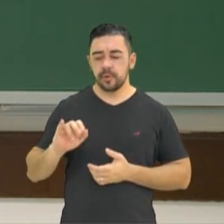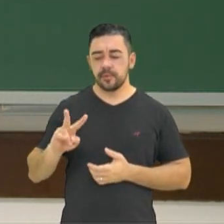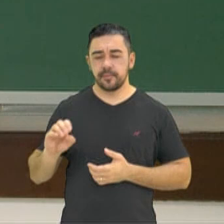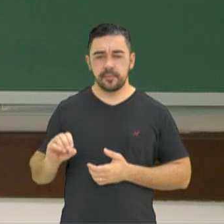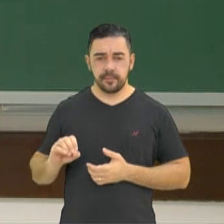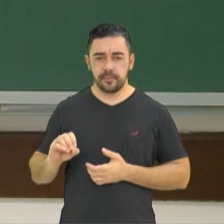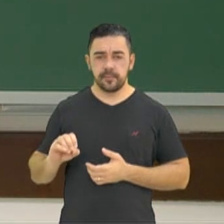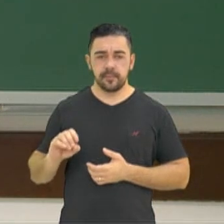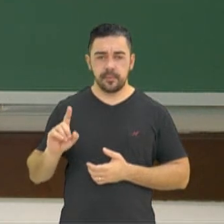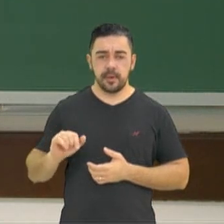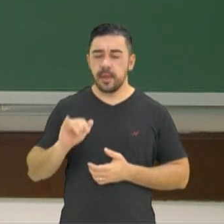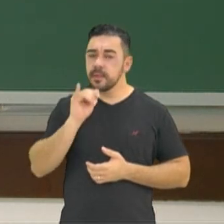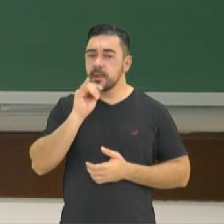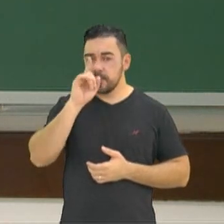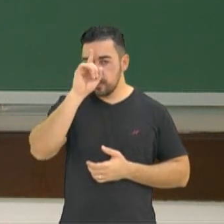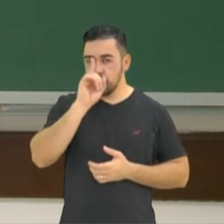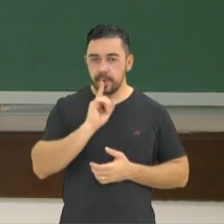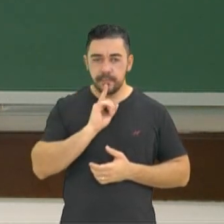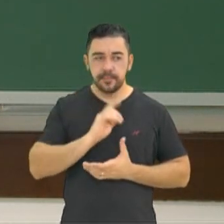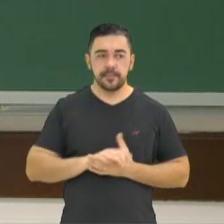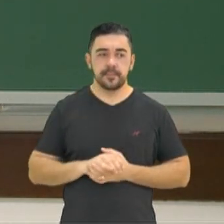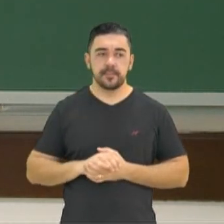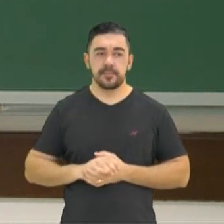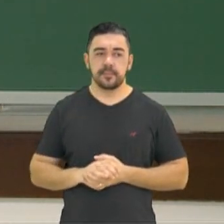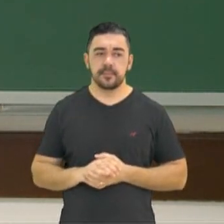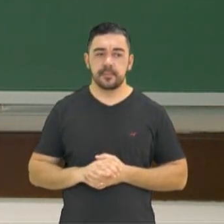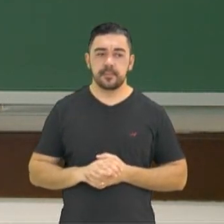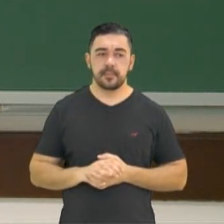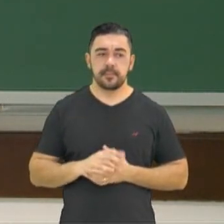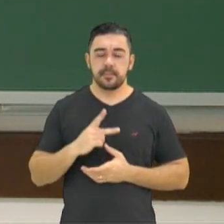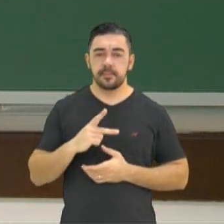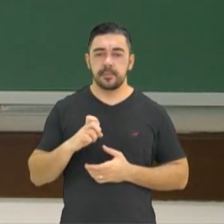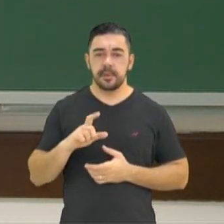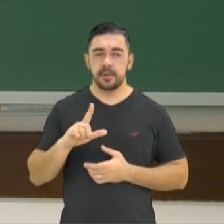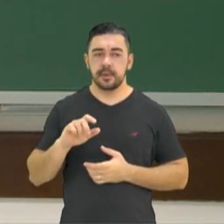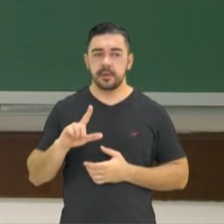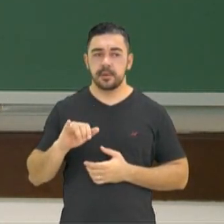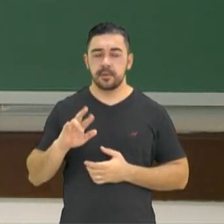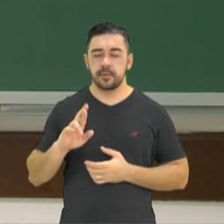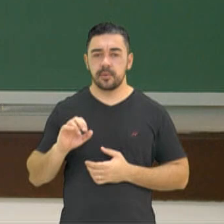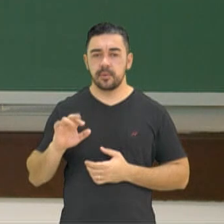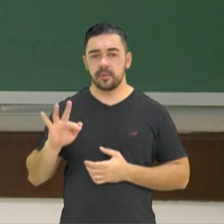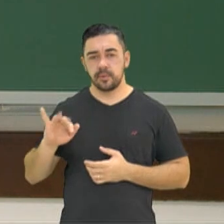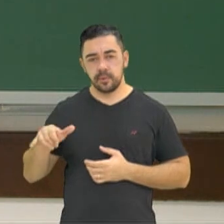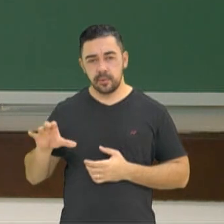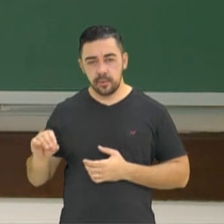cabelo loiro. E pelirrojo é o cabelo ruivo.